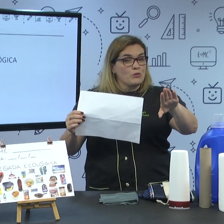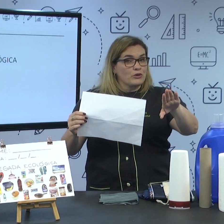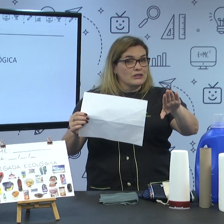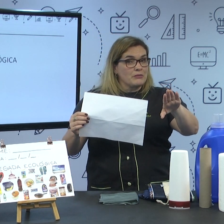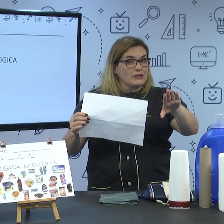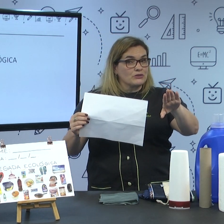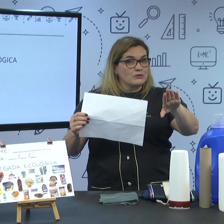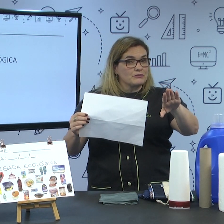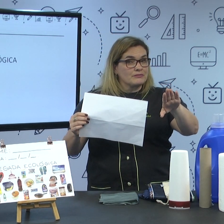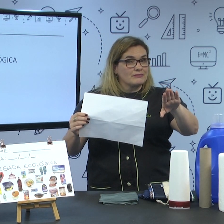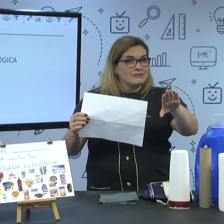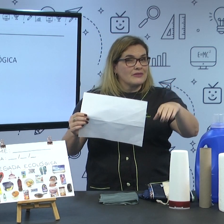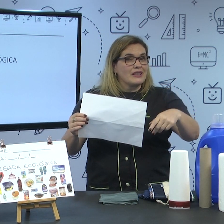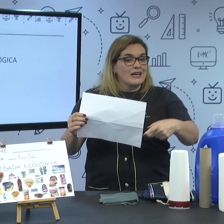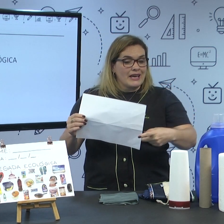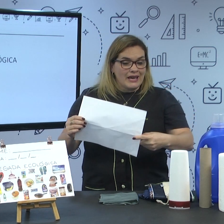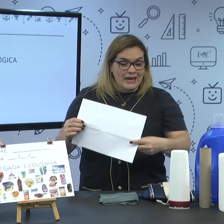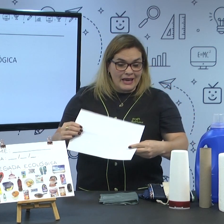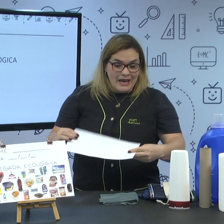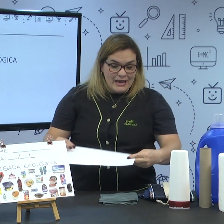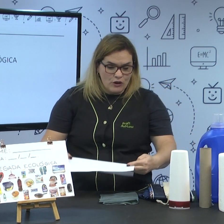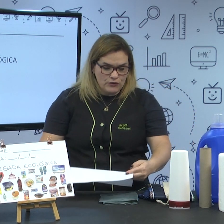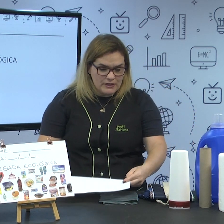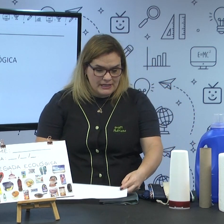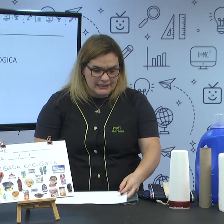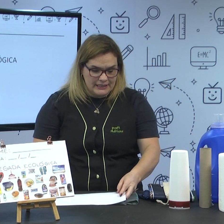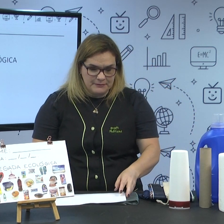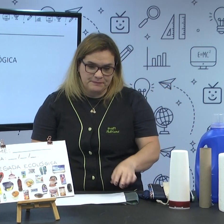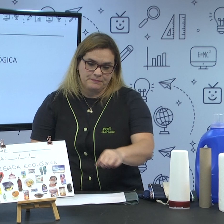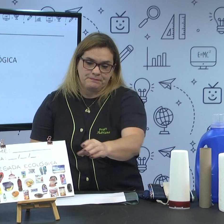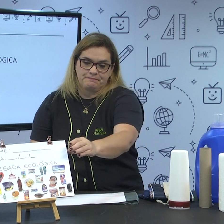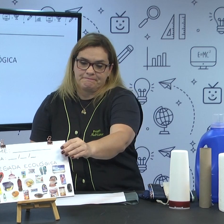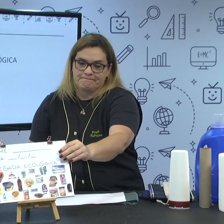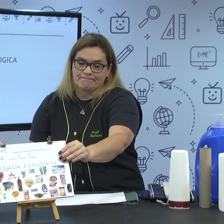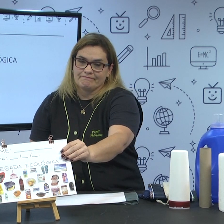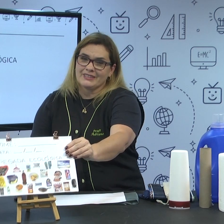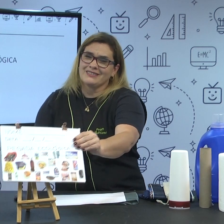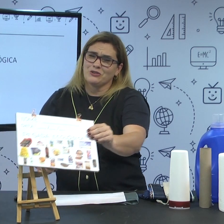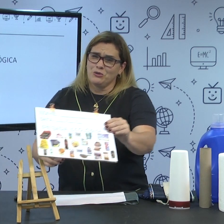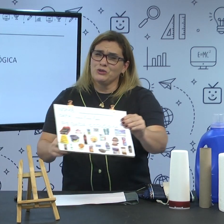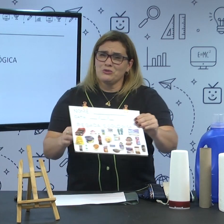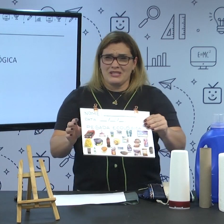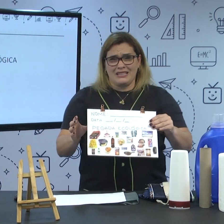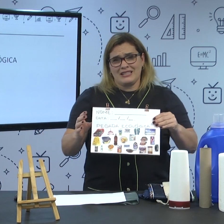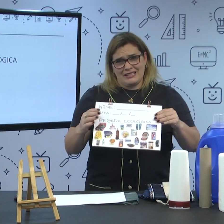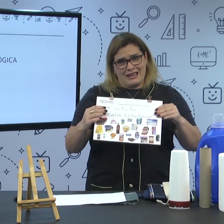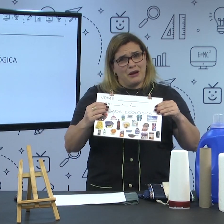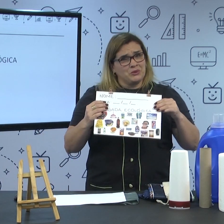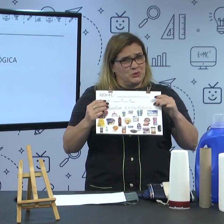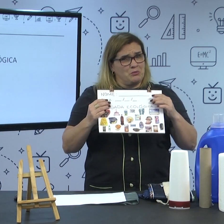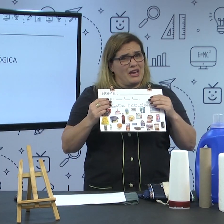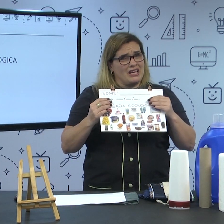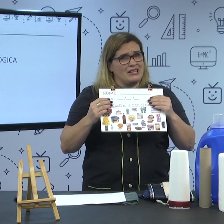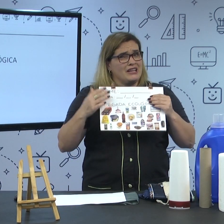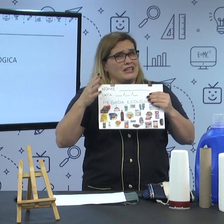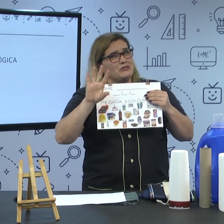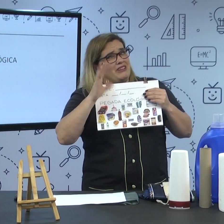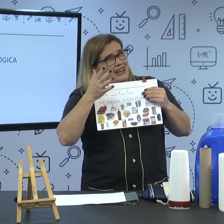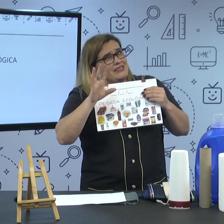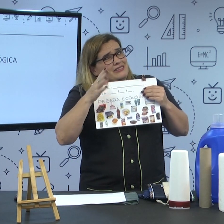o nosso comportamento. É, eu fiz aqui. Como eu não sei desenhar muito